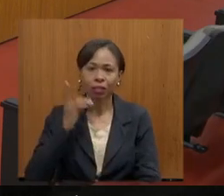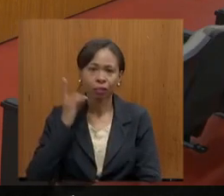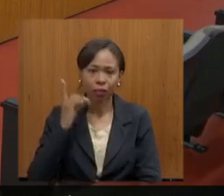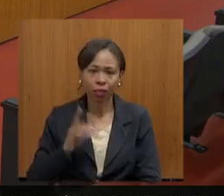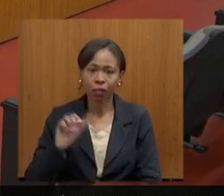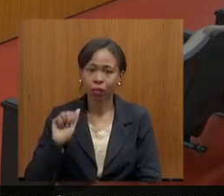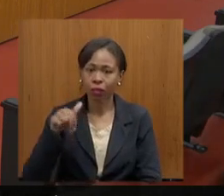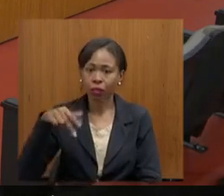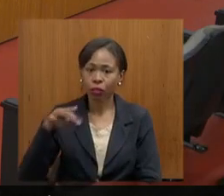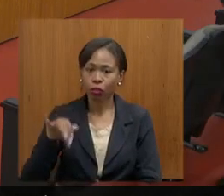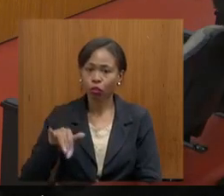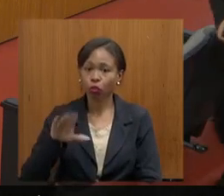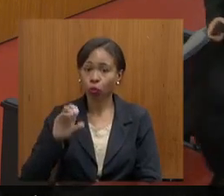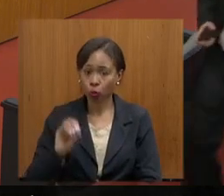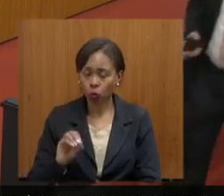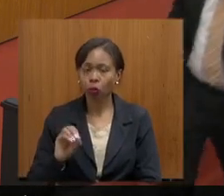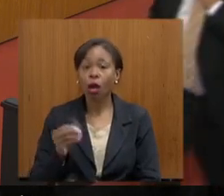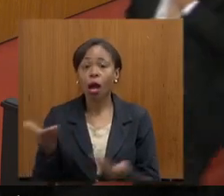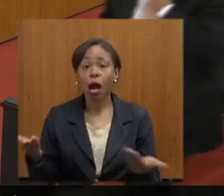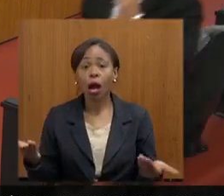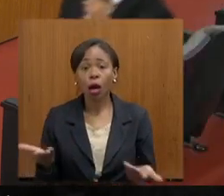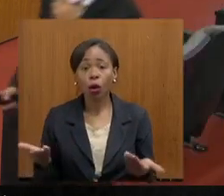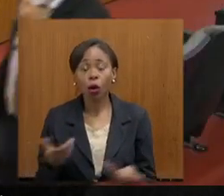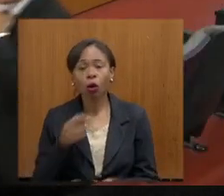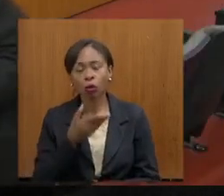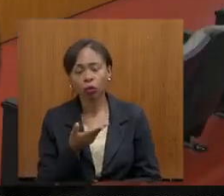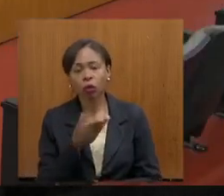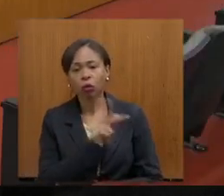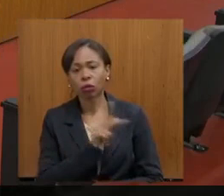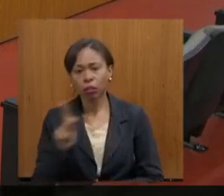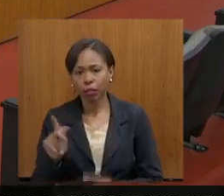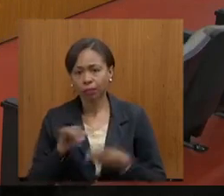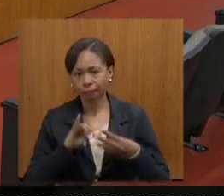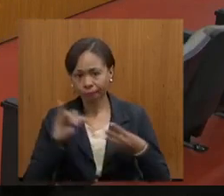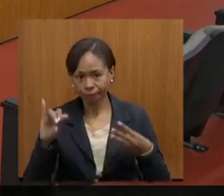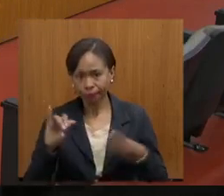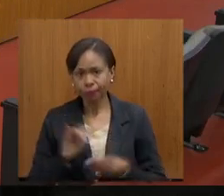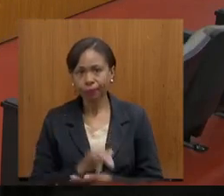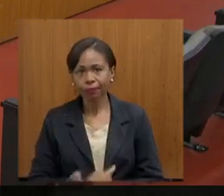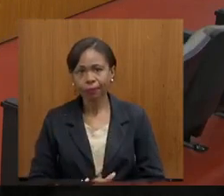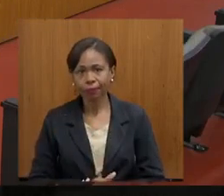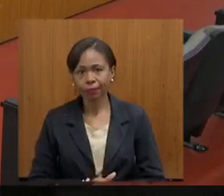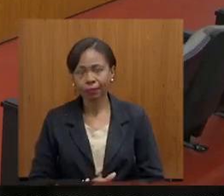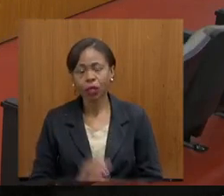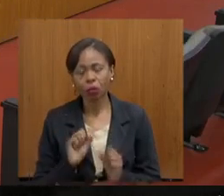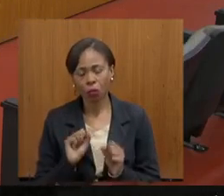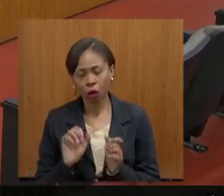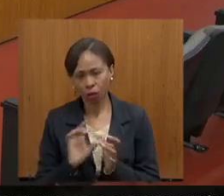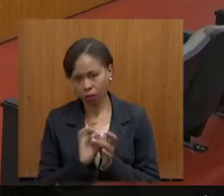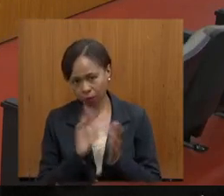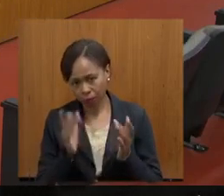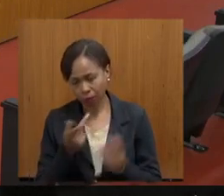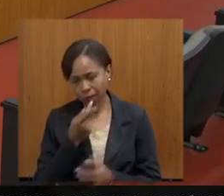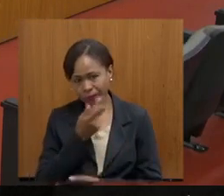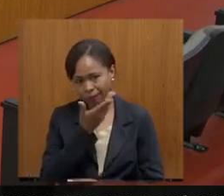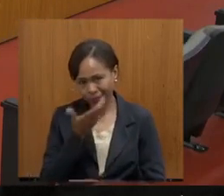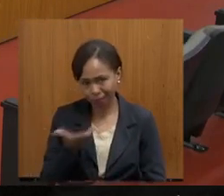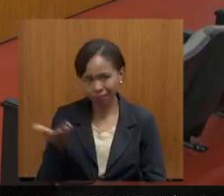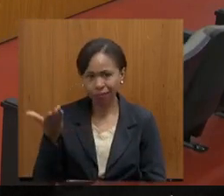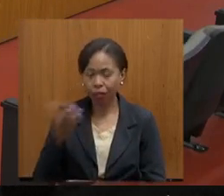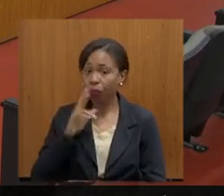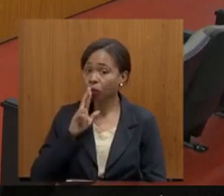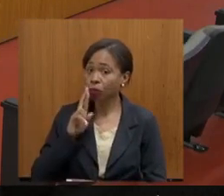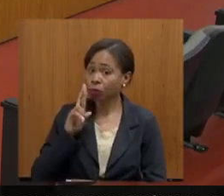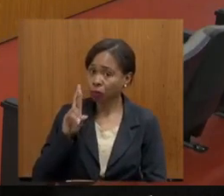deputado Antonio Carlos Arantes e passa agora é o presidente da Cemig Dr Reinaldo para que faça aí as suas considerações